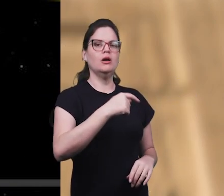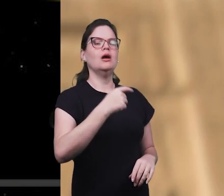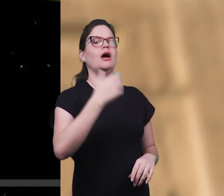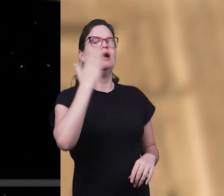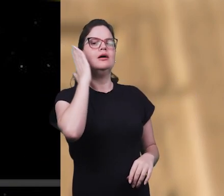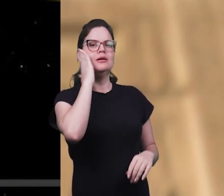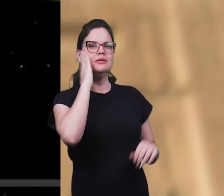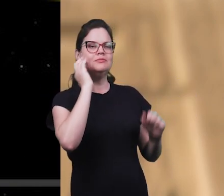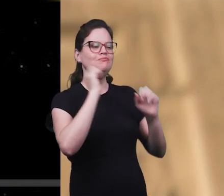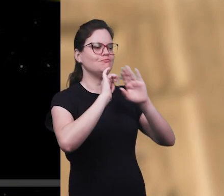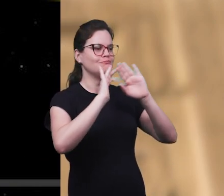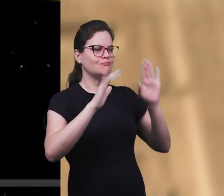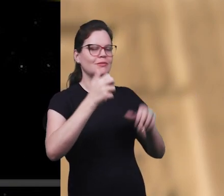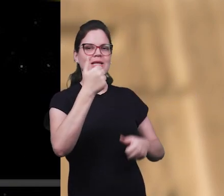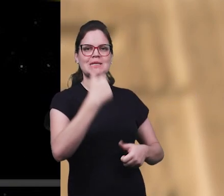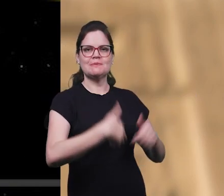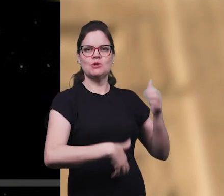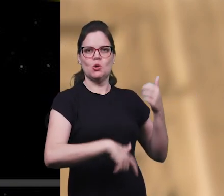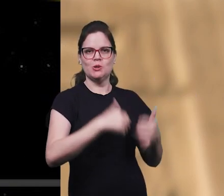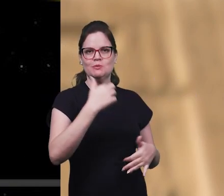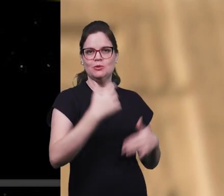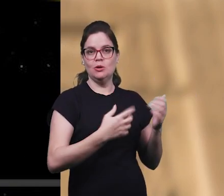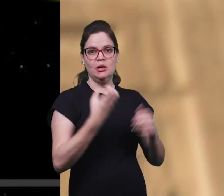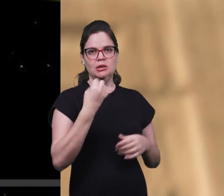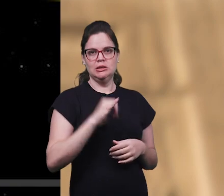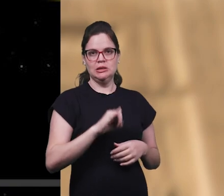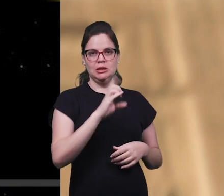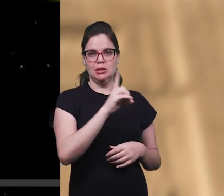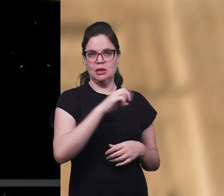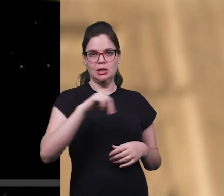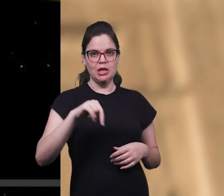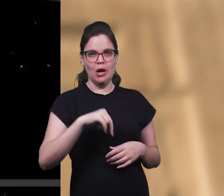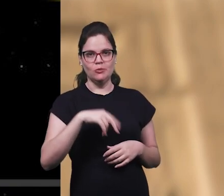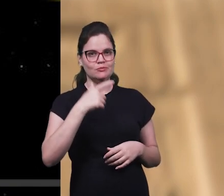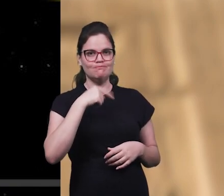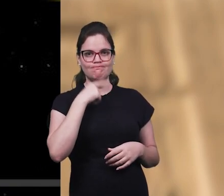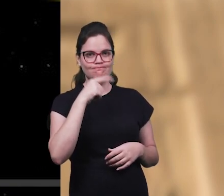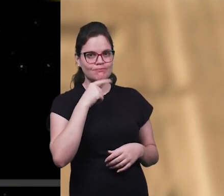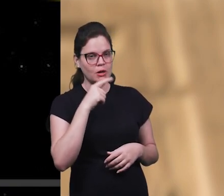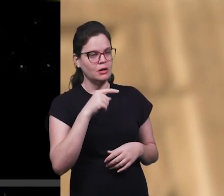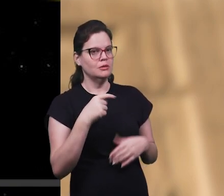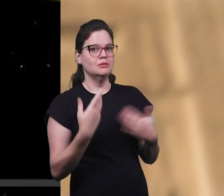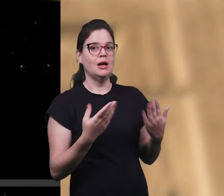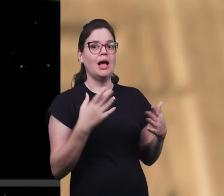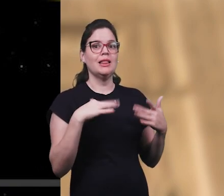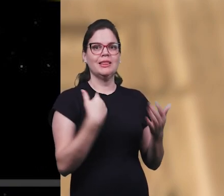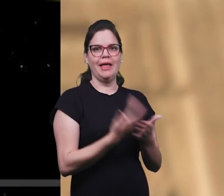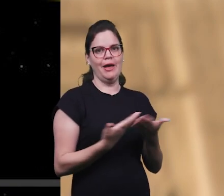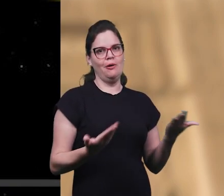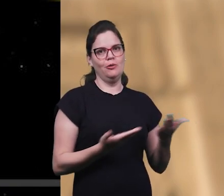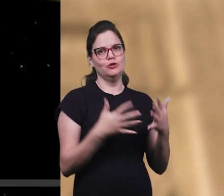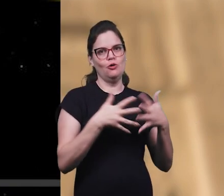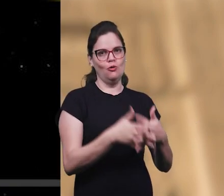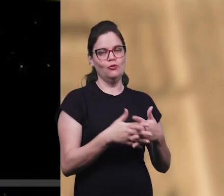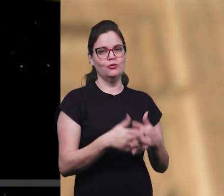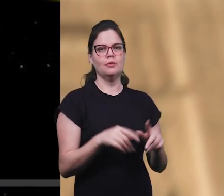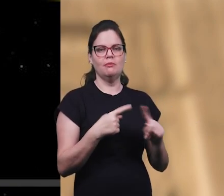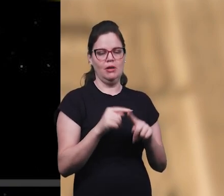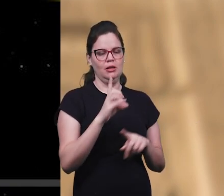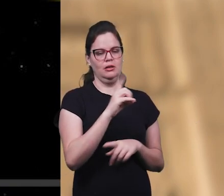E então Daniel salvou a humanidade inteira. Ele falou que a cabeça